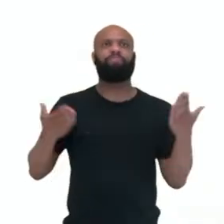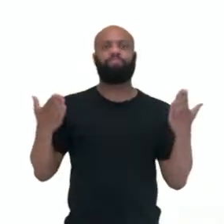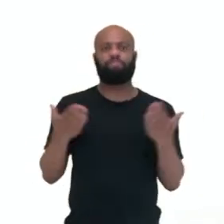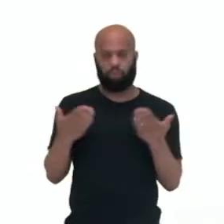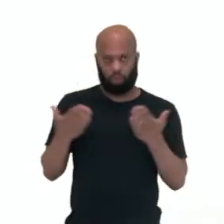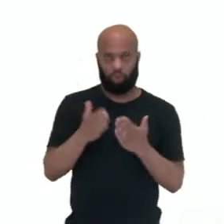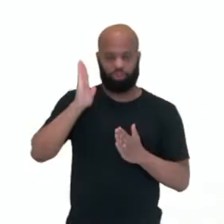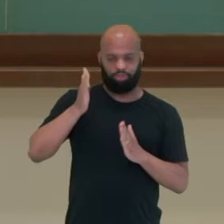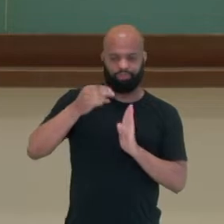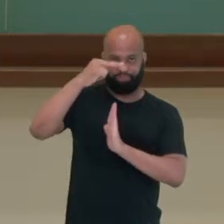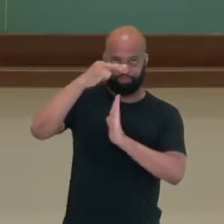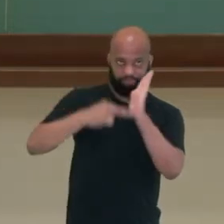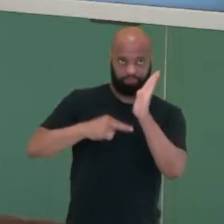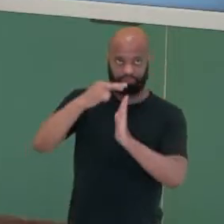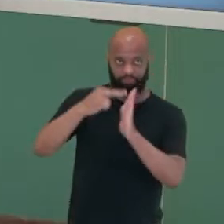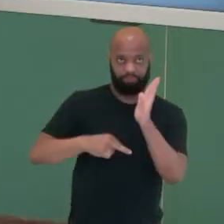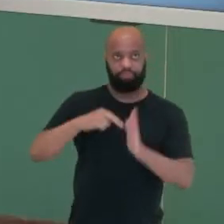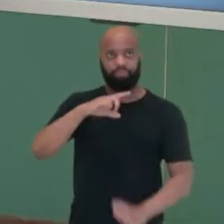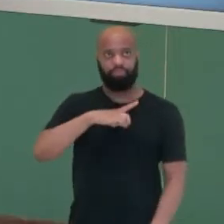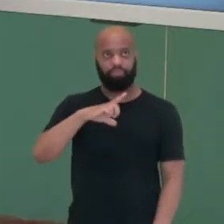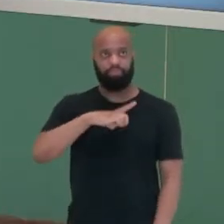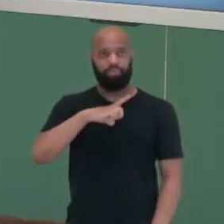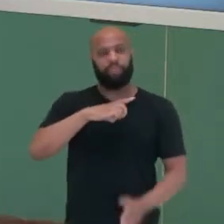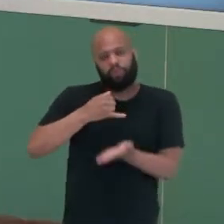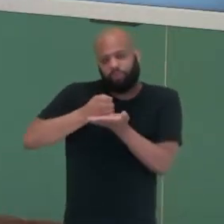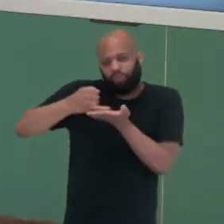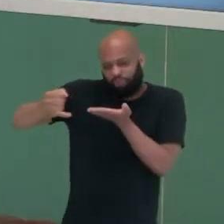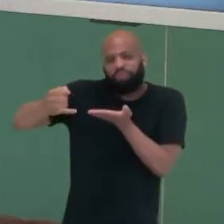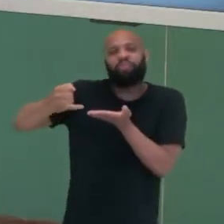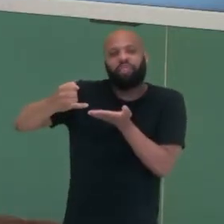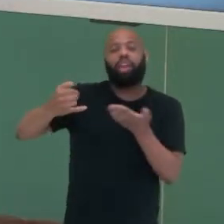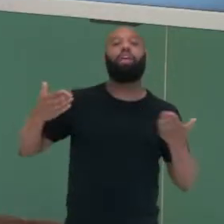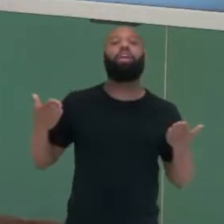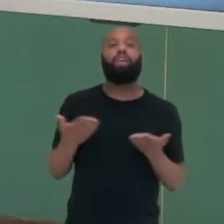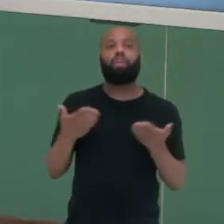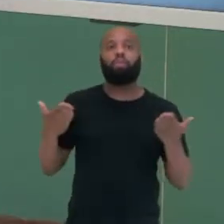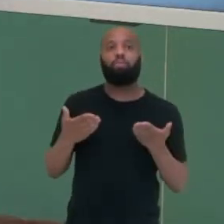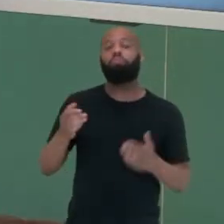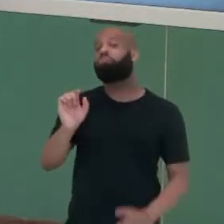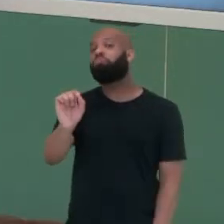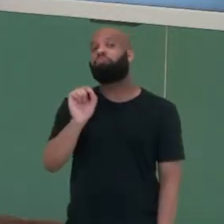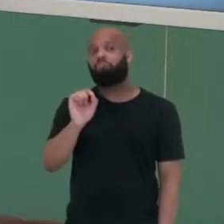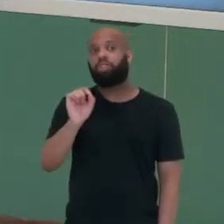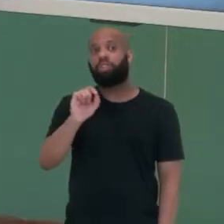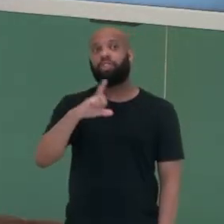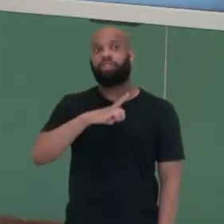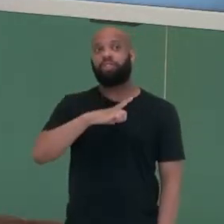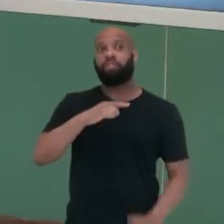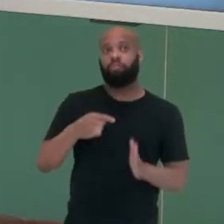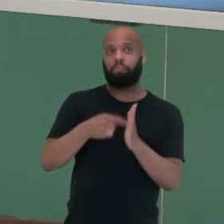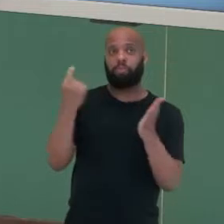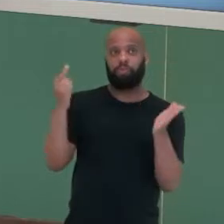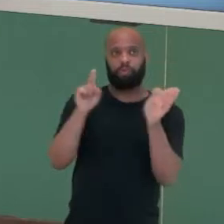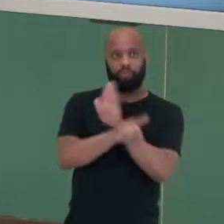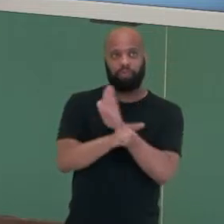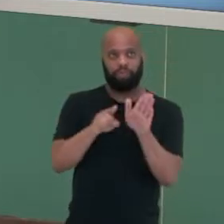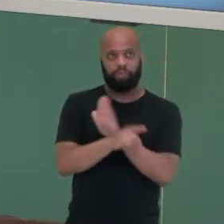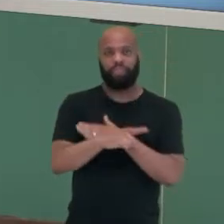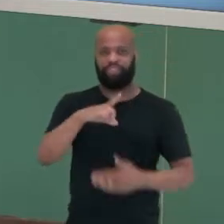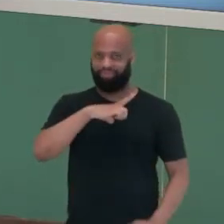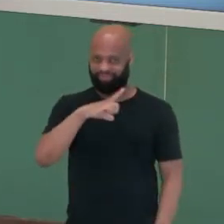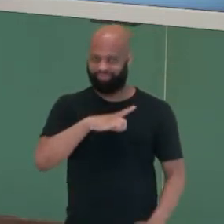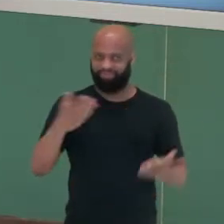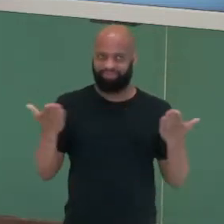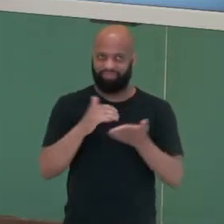partir dessa nossa introdução, vamos ao nosso primeiro exercício, a nossa